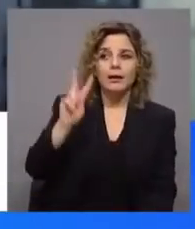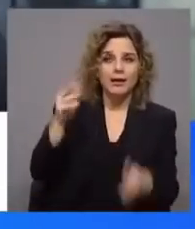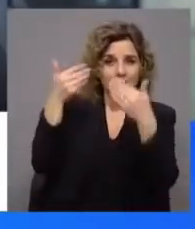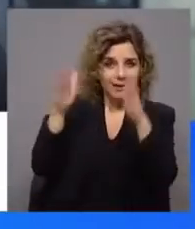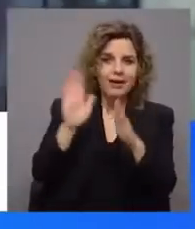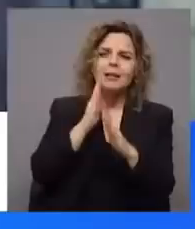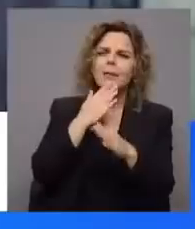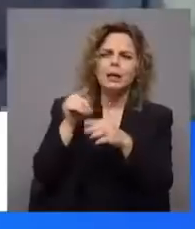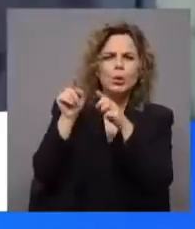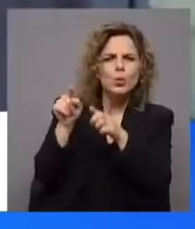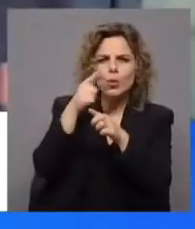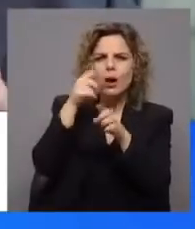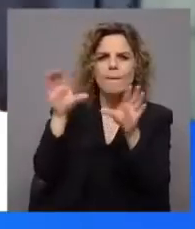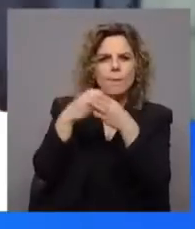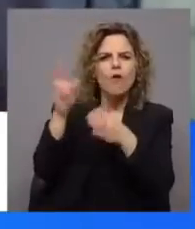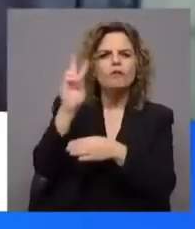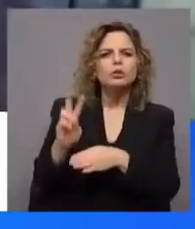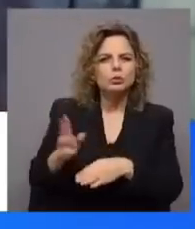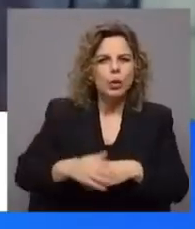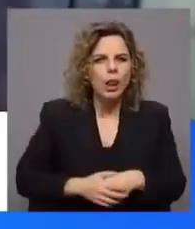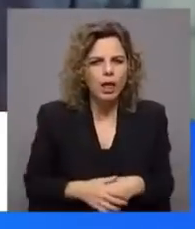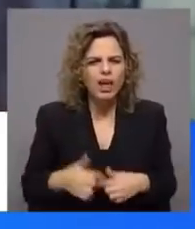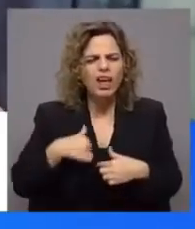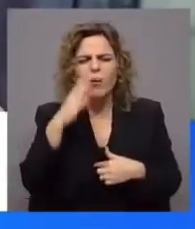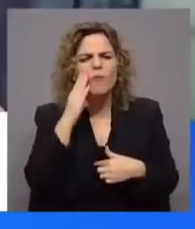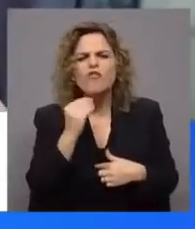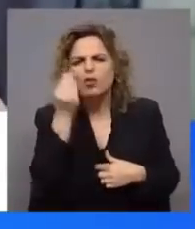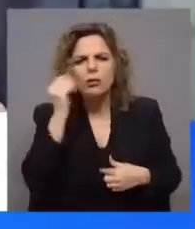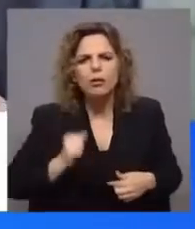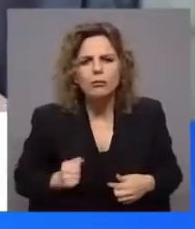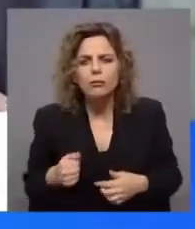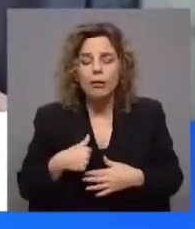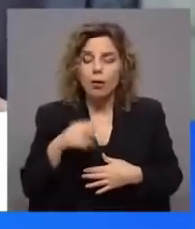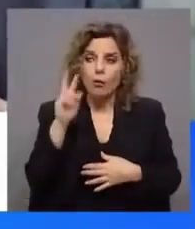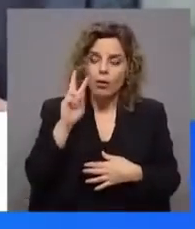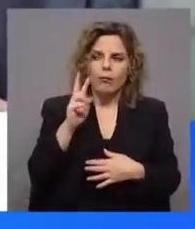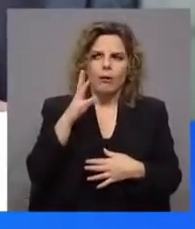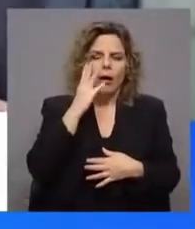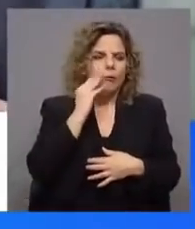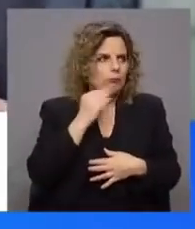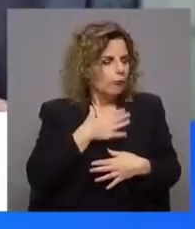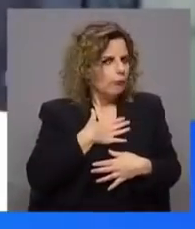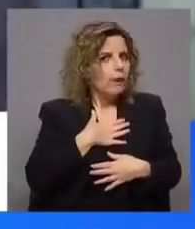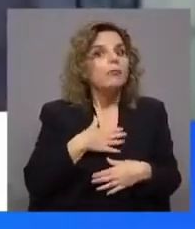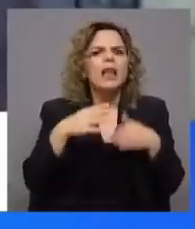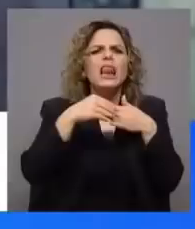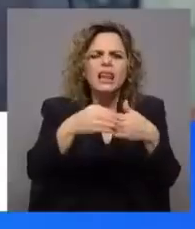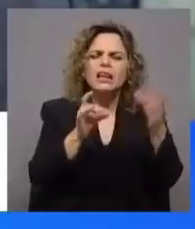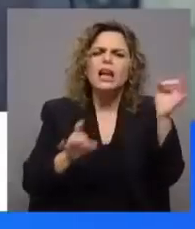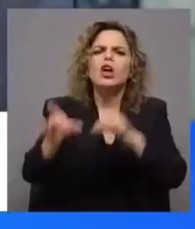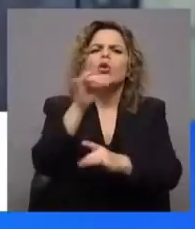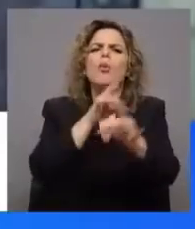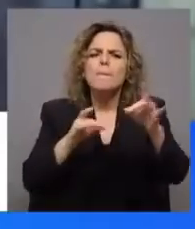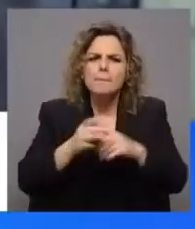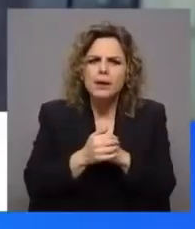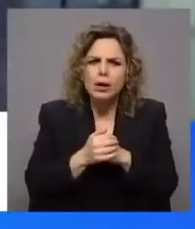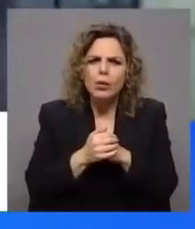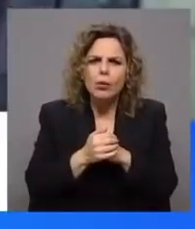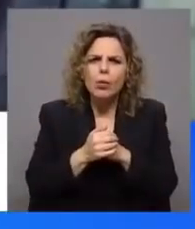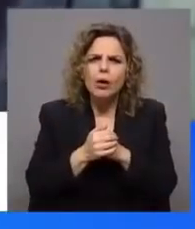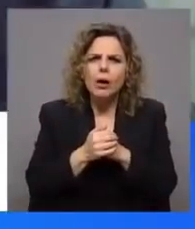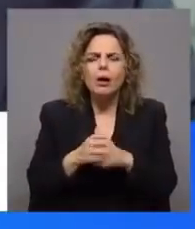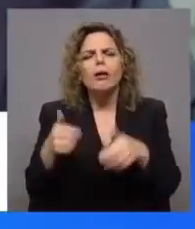do povo da Venezuela. Eu fiquei envergonhado quando eu vi líderes europeus acompanhar o